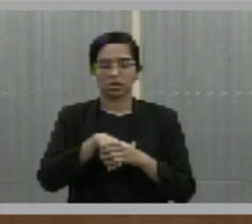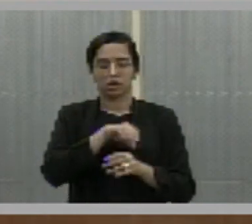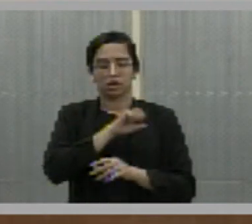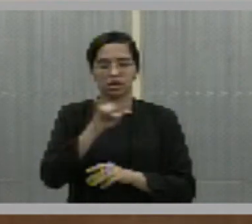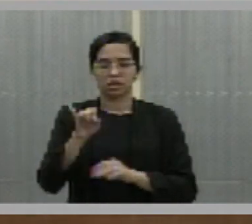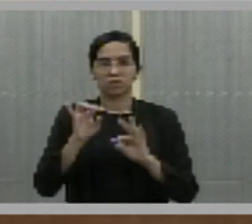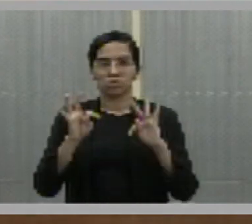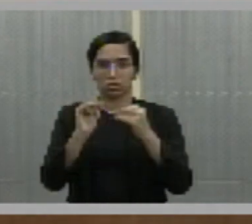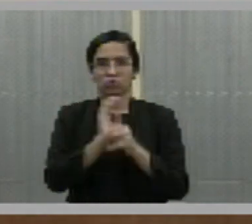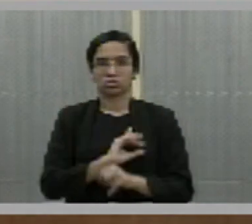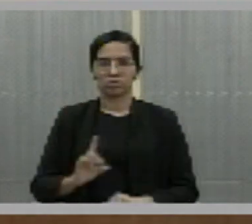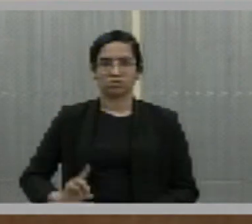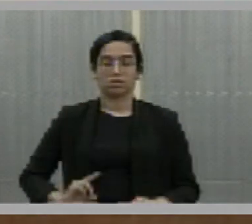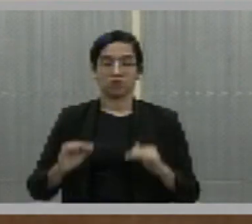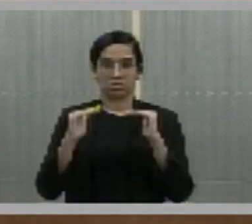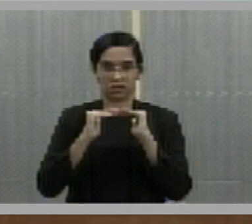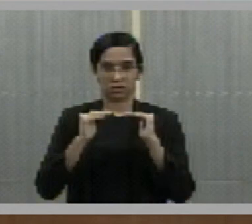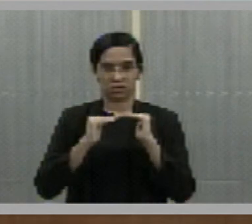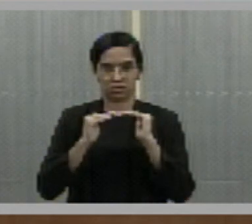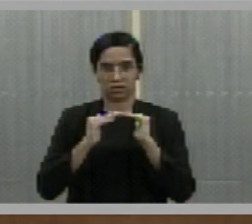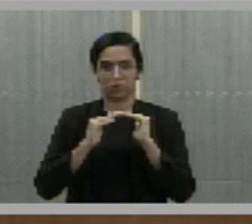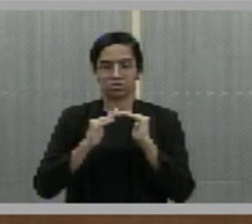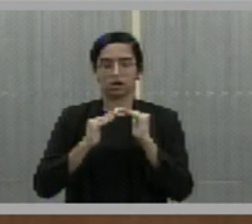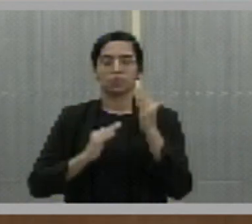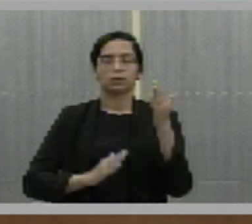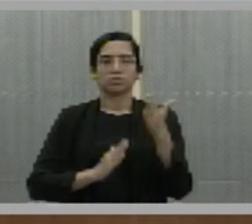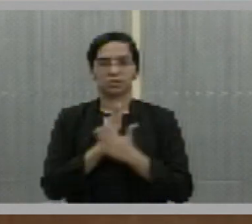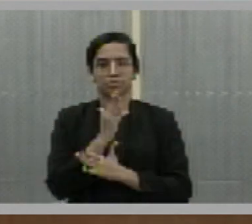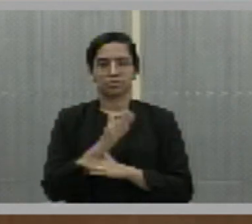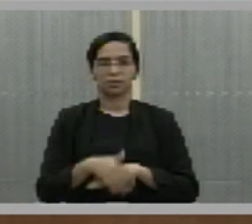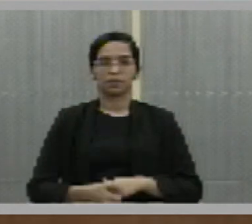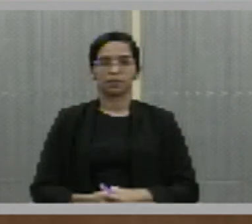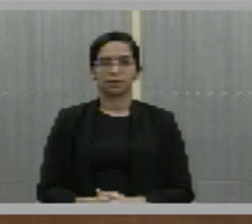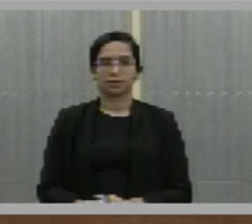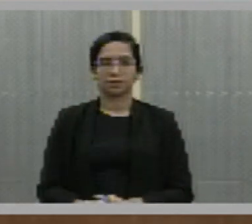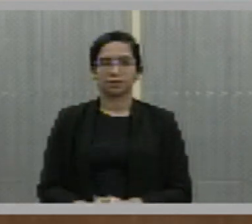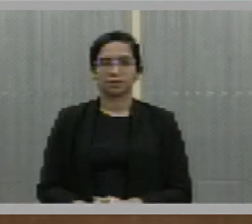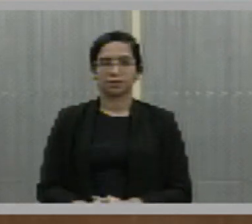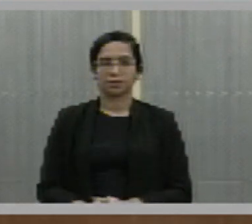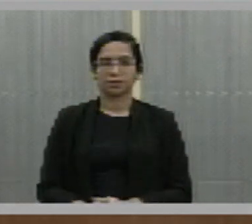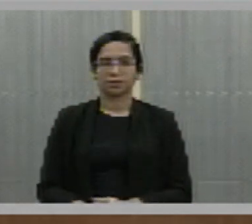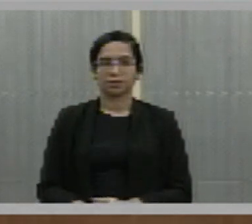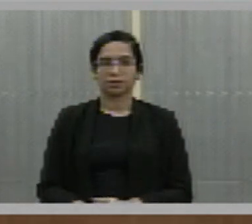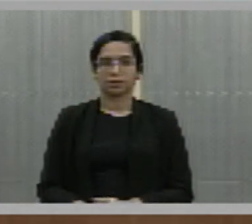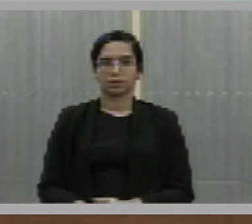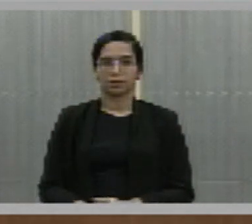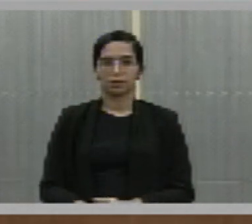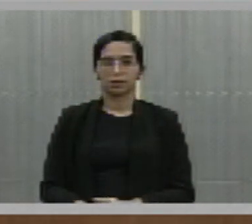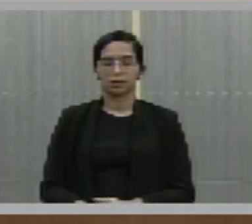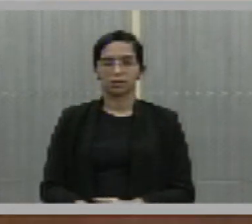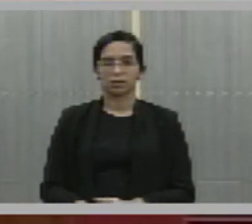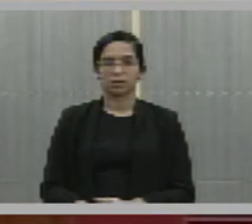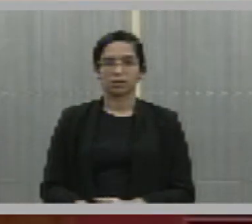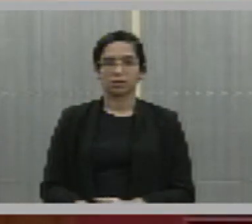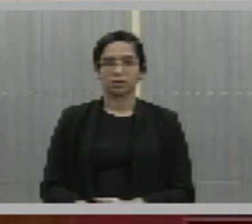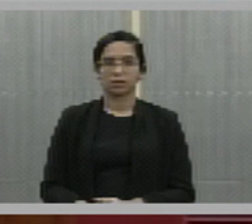votação. Deputadas e deputados que aprovam, permaneçam como estão. Aprovado.